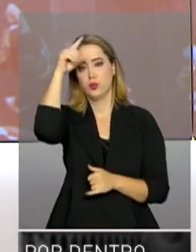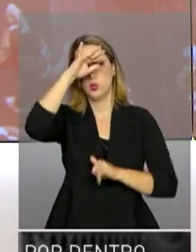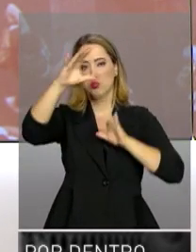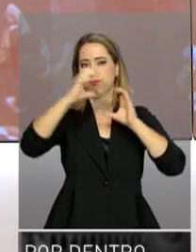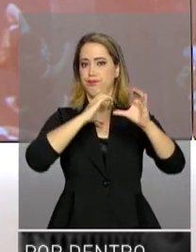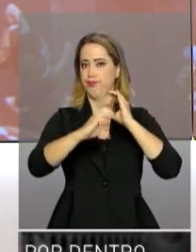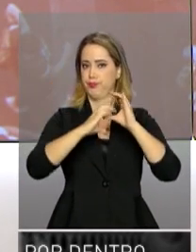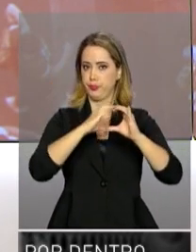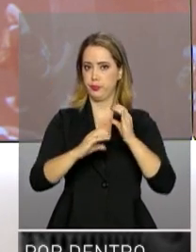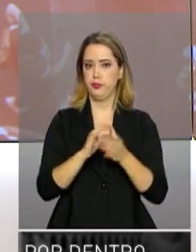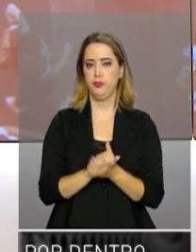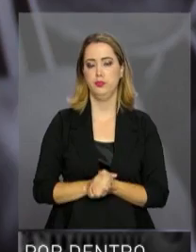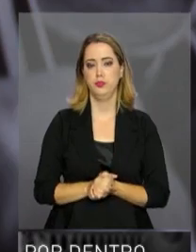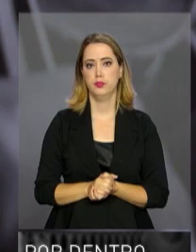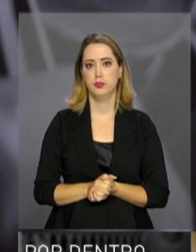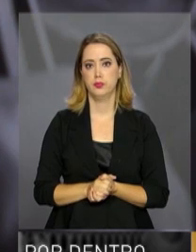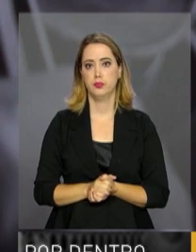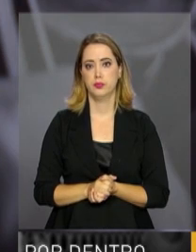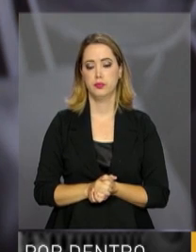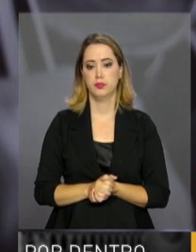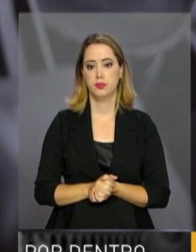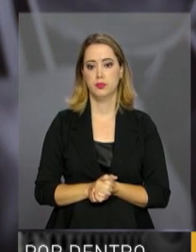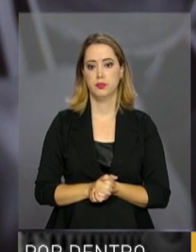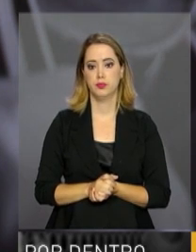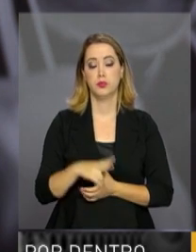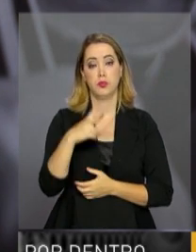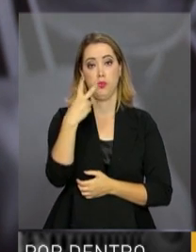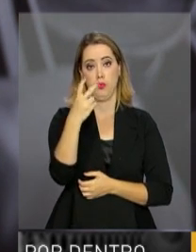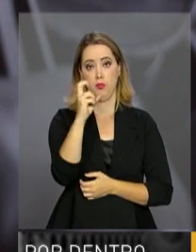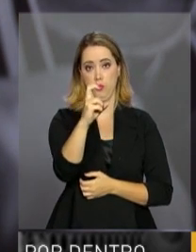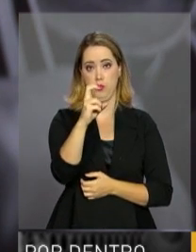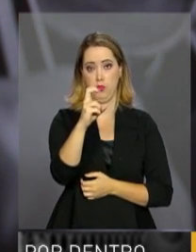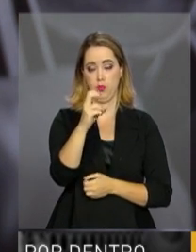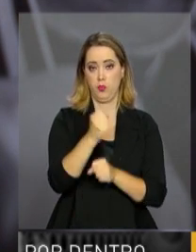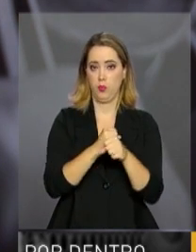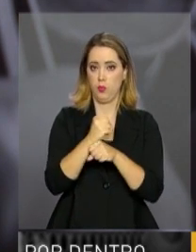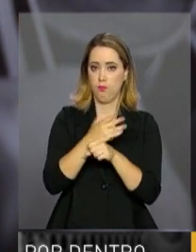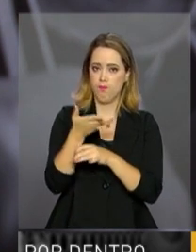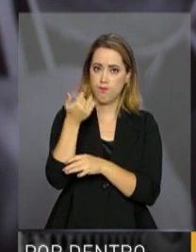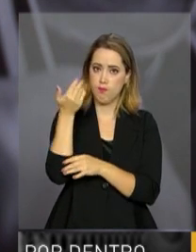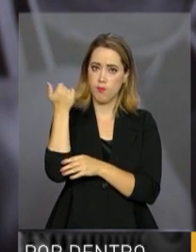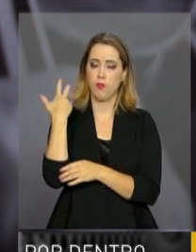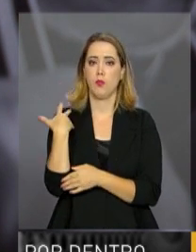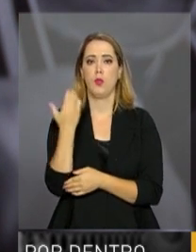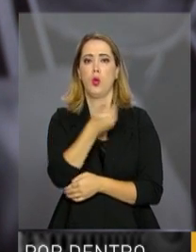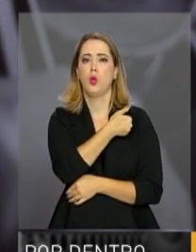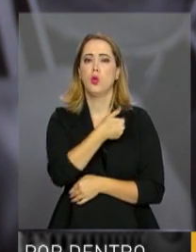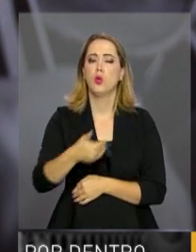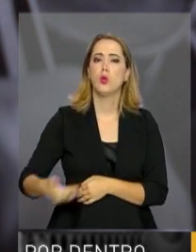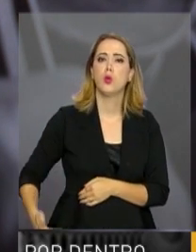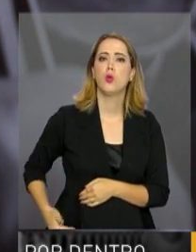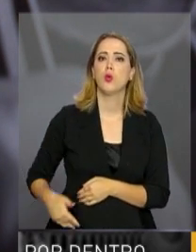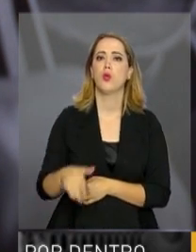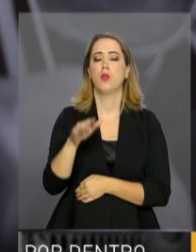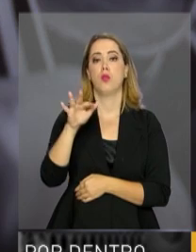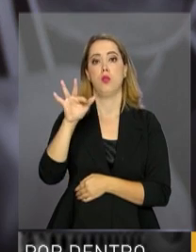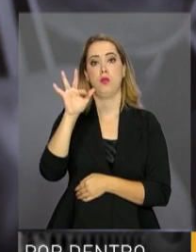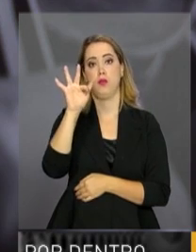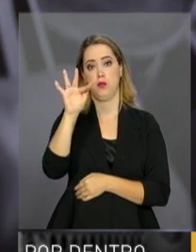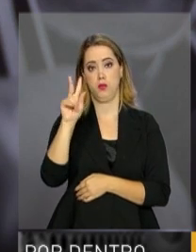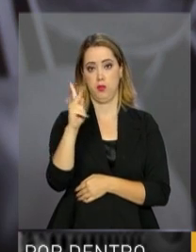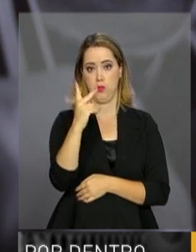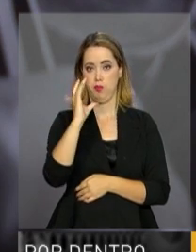de comunicação. Há 25 anos atrás, no governo do então presidente Fernando Henrique